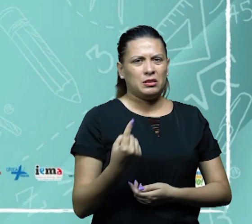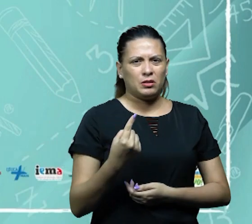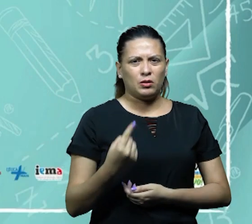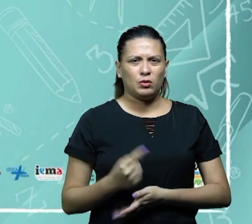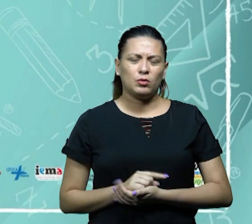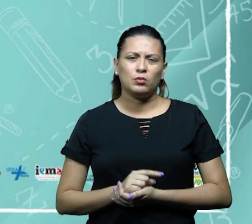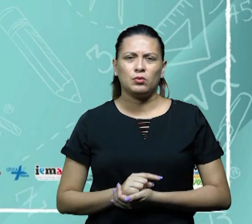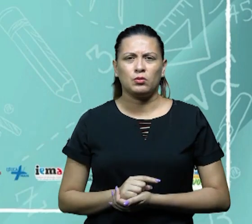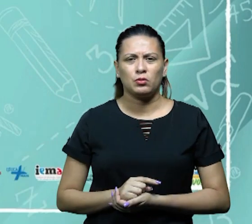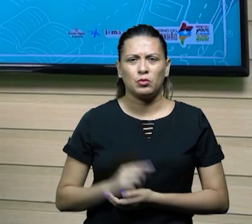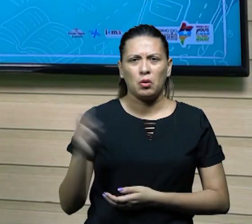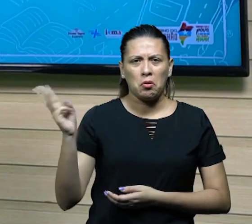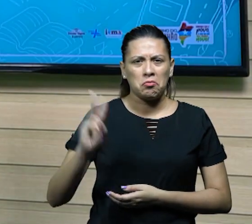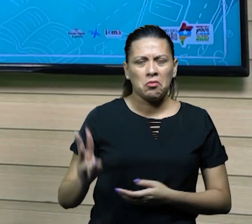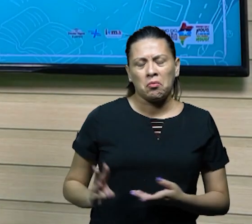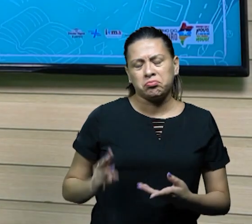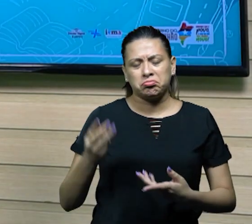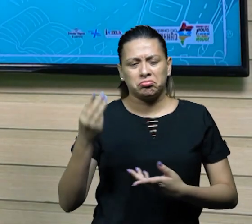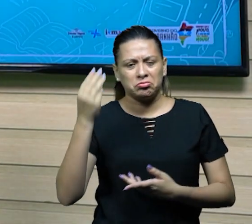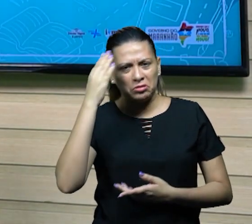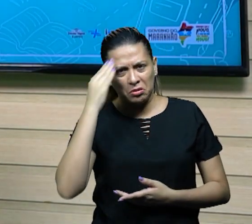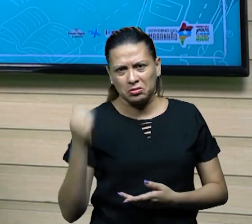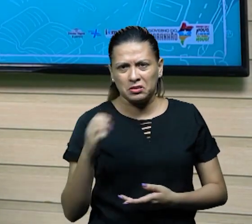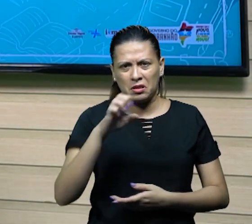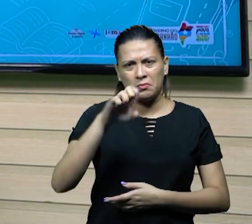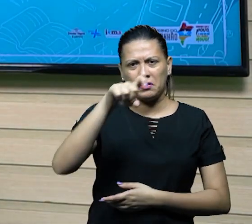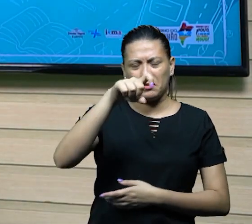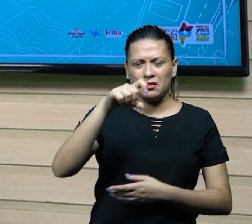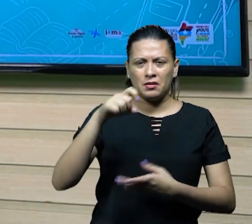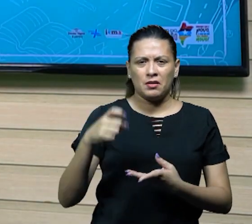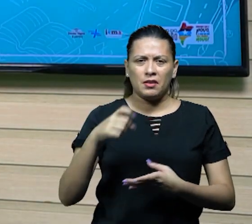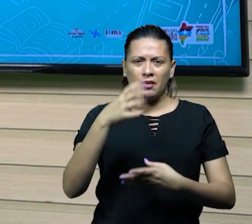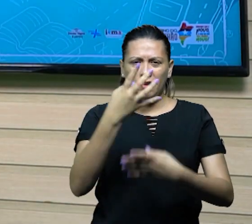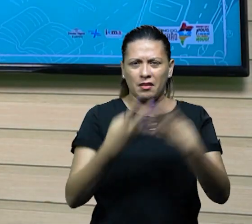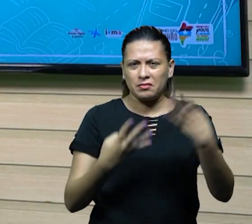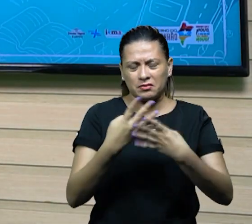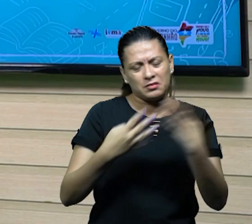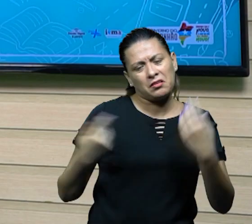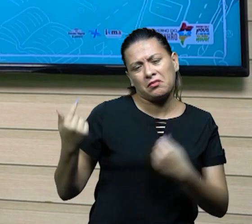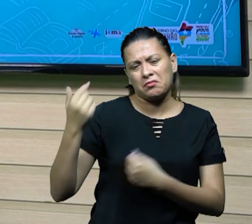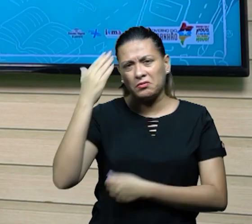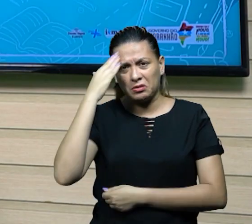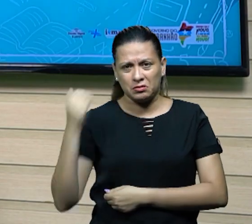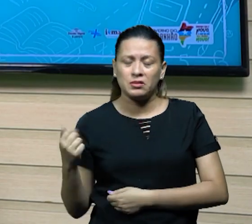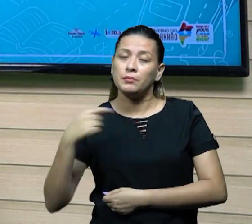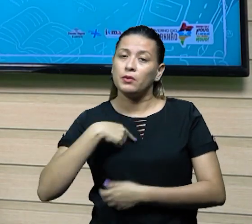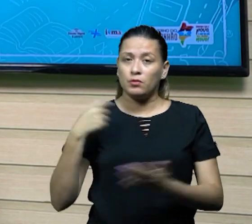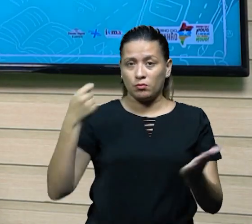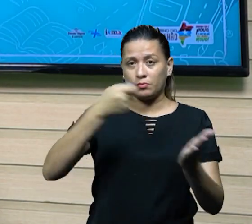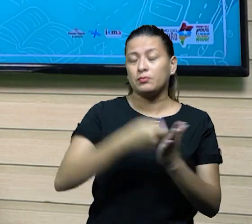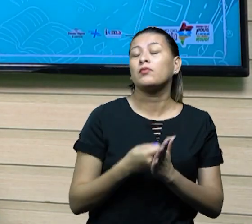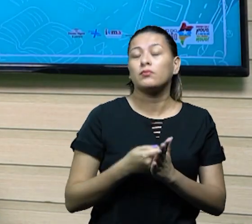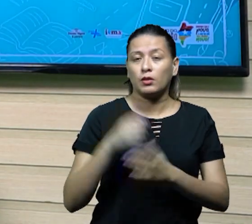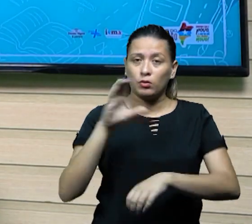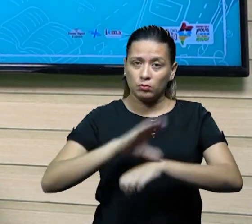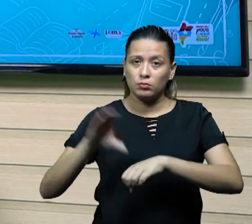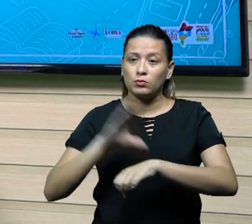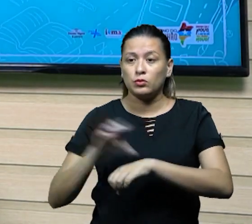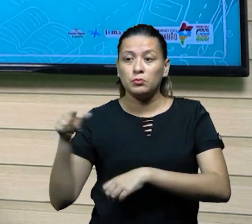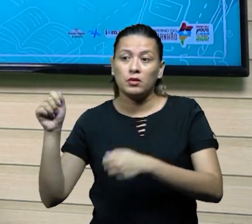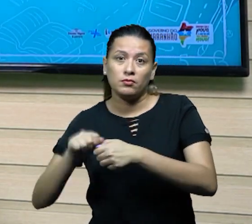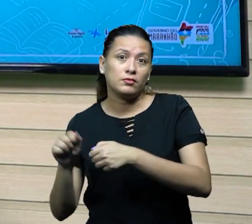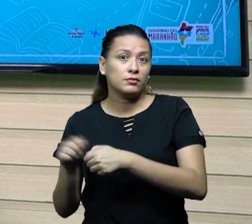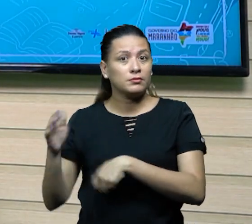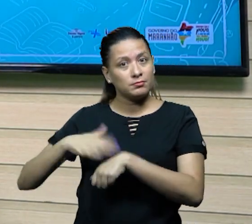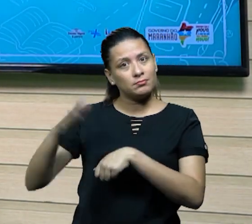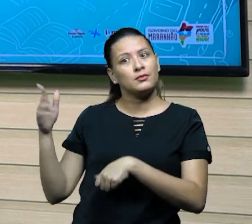da produtividade. Eu vou produzir muito mais. Então, alguém chegou aqui e não tinha noções de Word, de Windows,